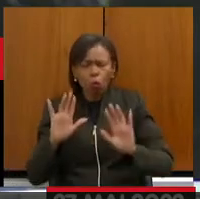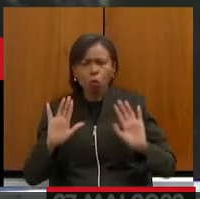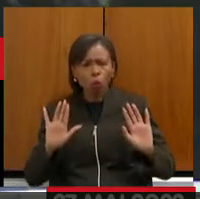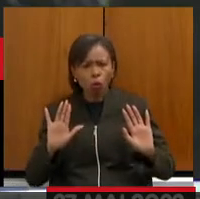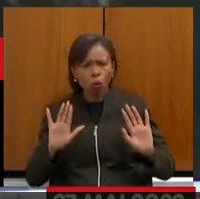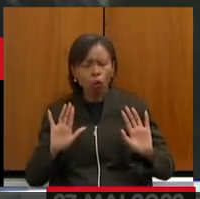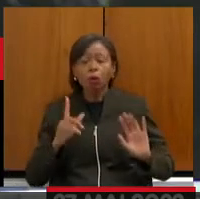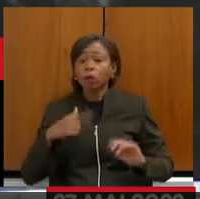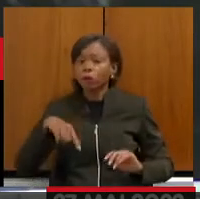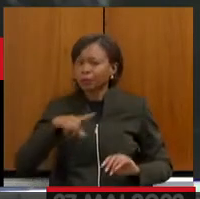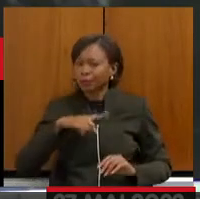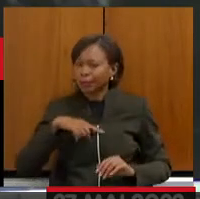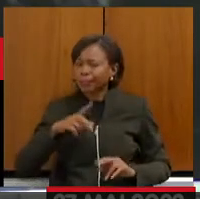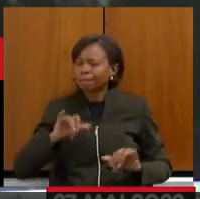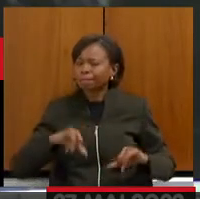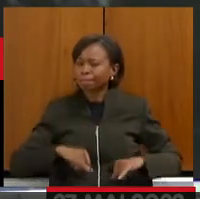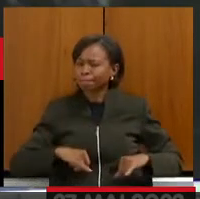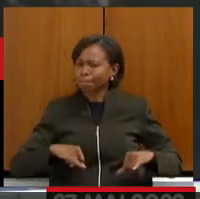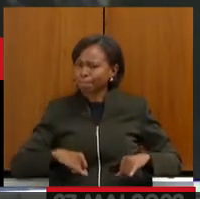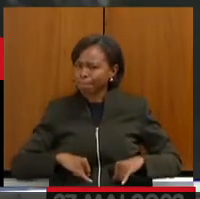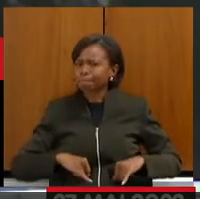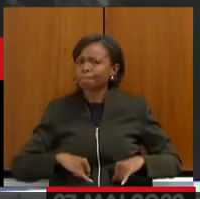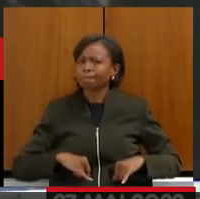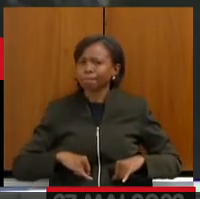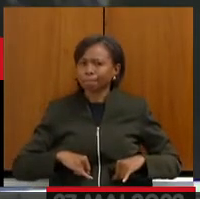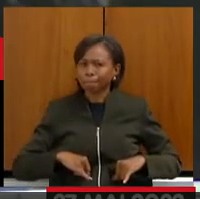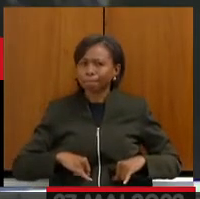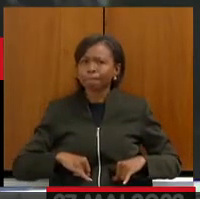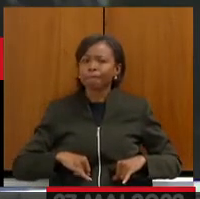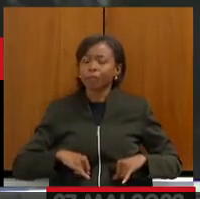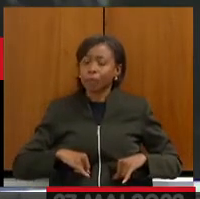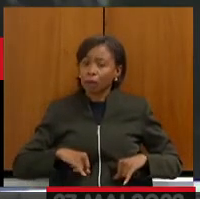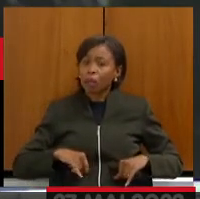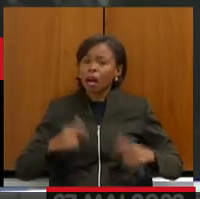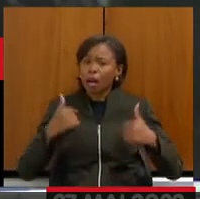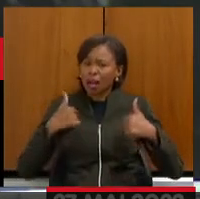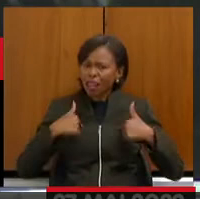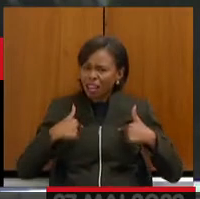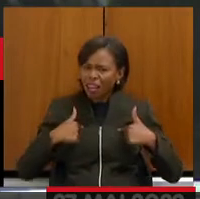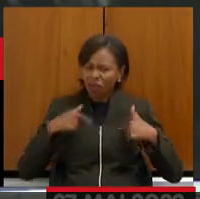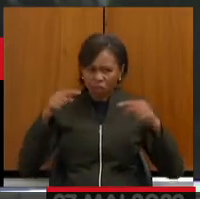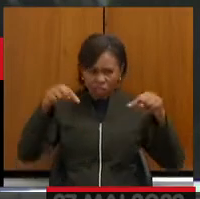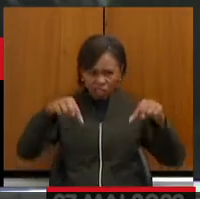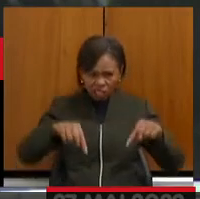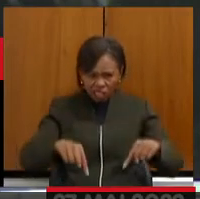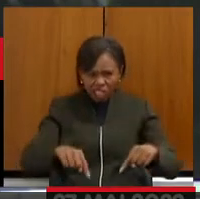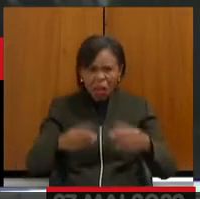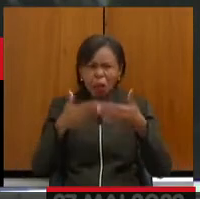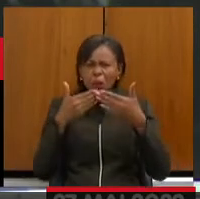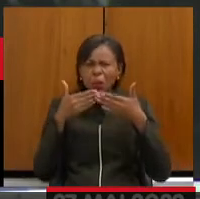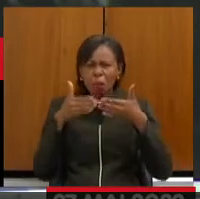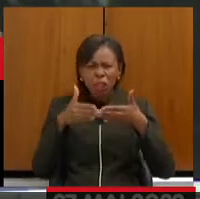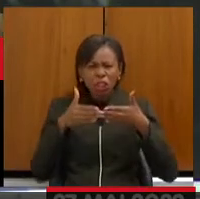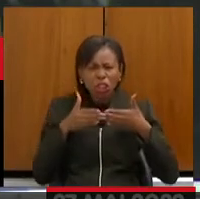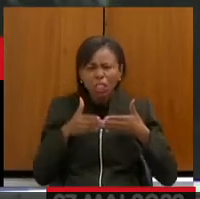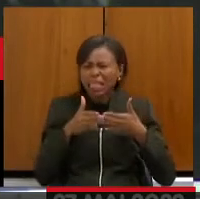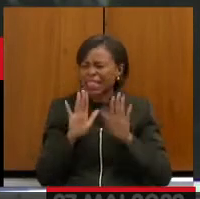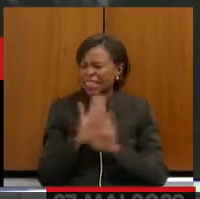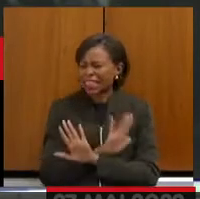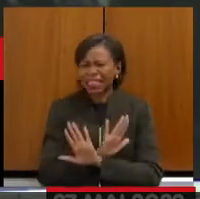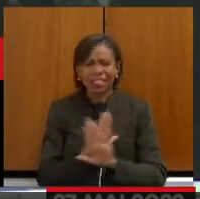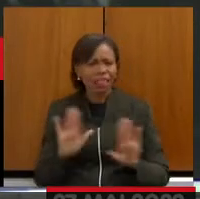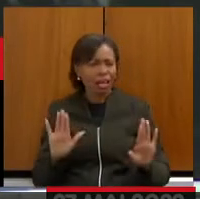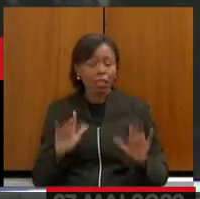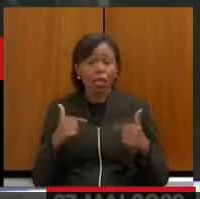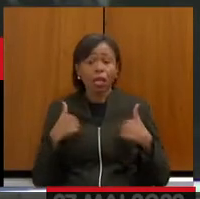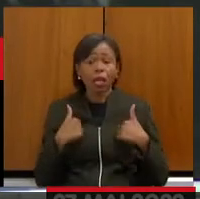e a gente vai sofrer bom então eu não vim aqui esquartejar nada pediu nada para o meu povo eu